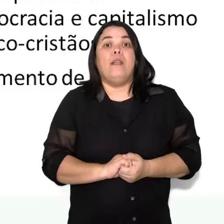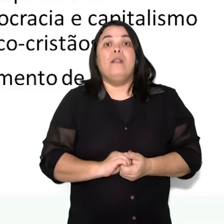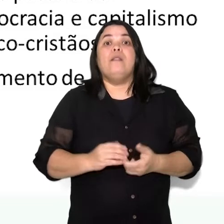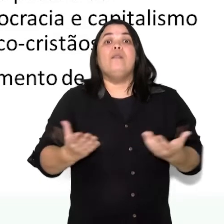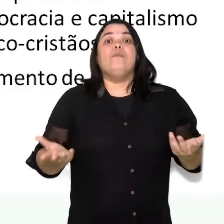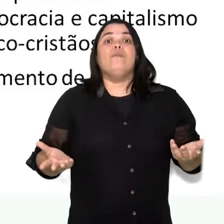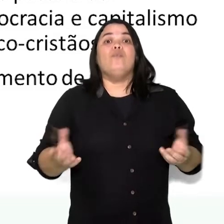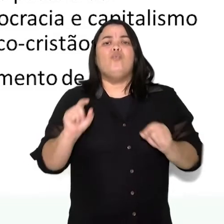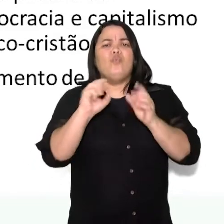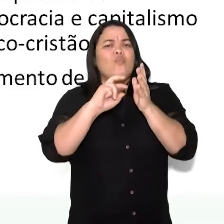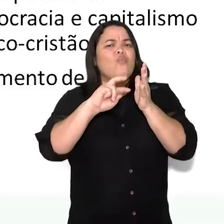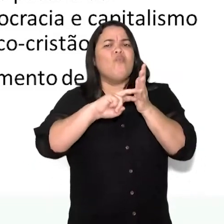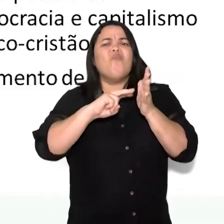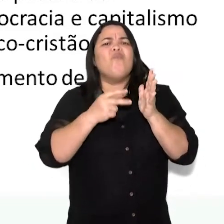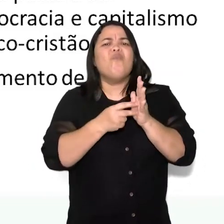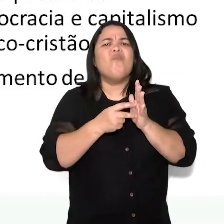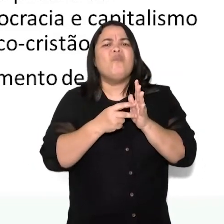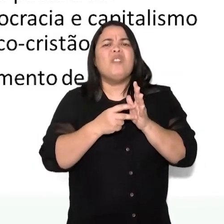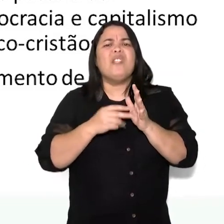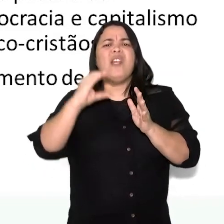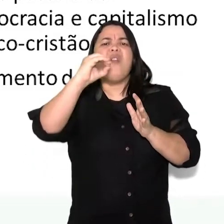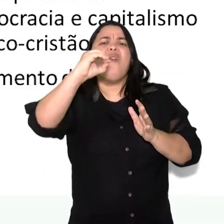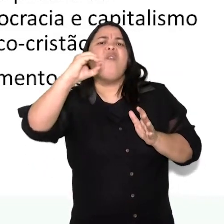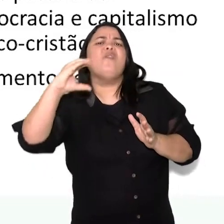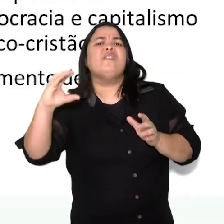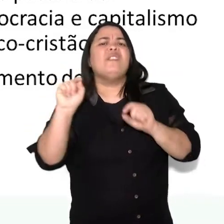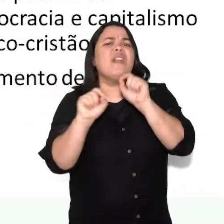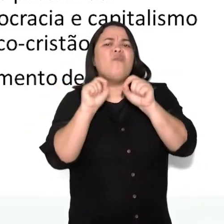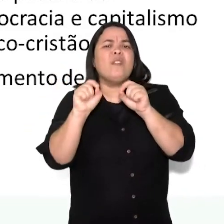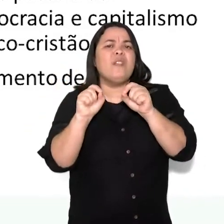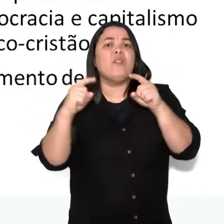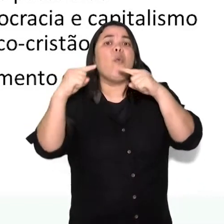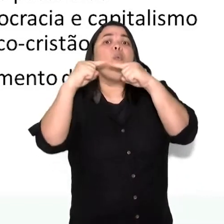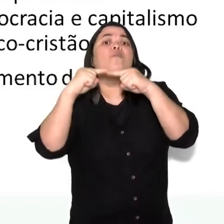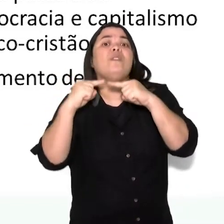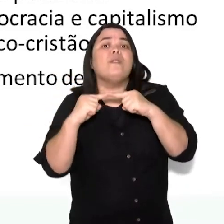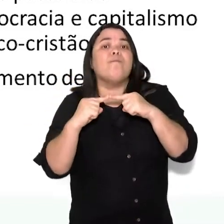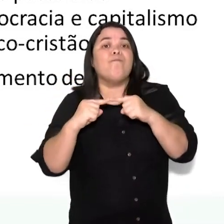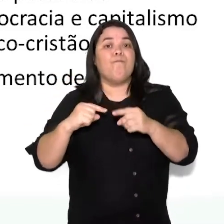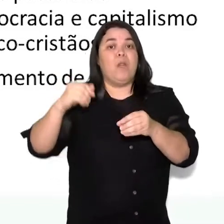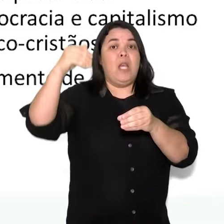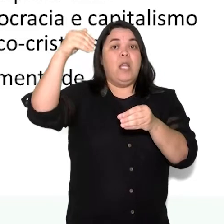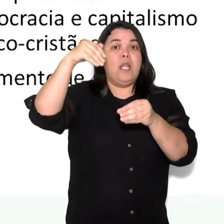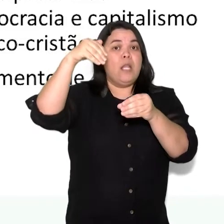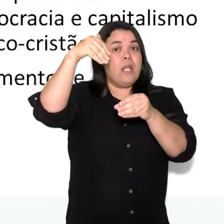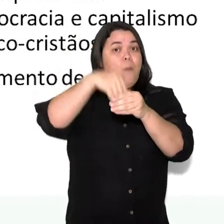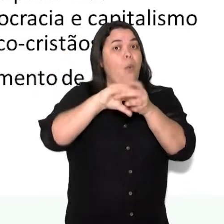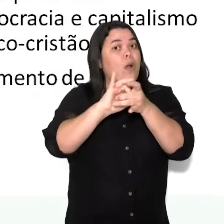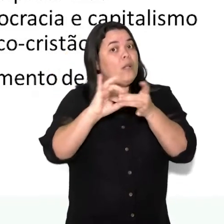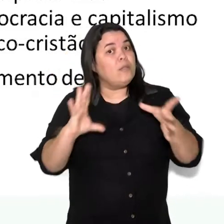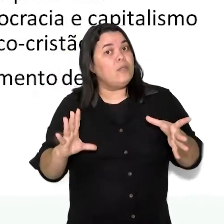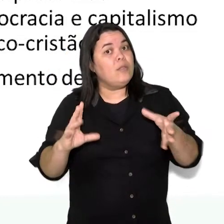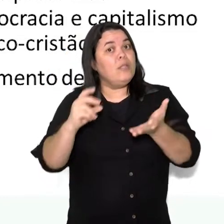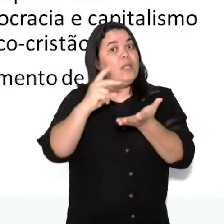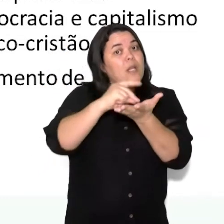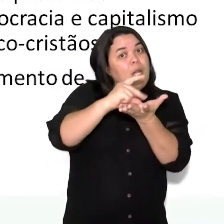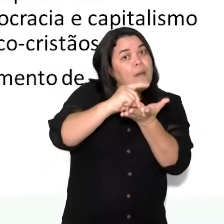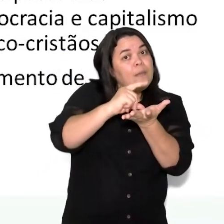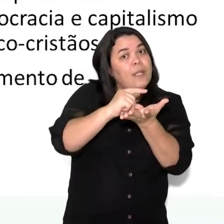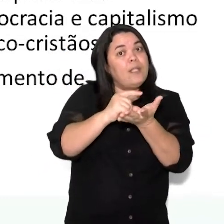ser associado à existência de certas instituições, como democracia, capitalismo, e ainda que de maneira difusa, também os